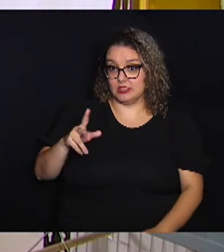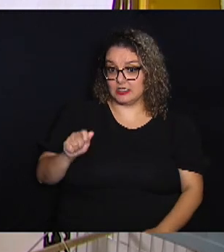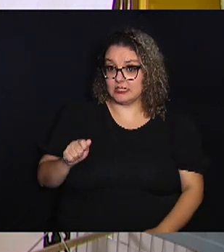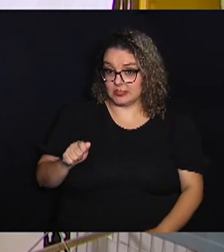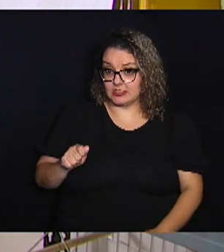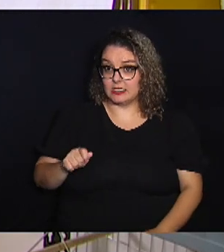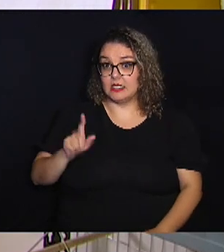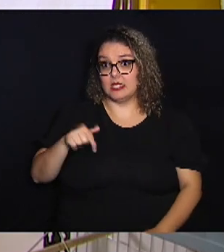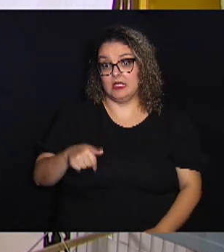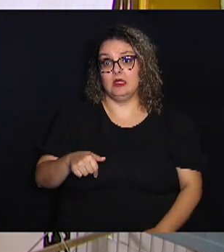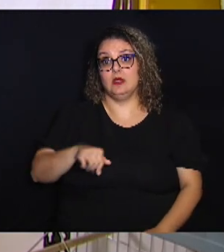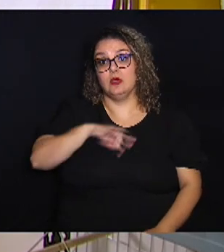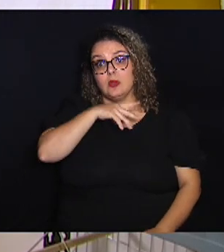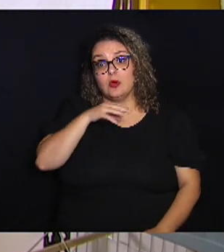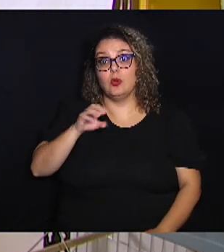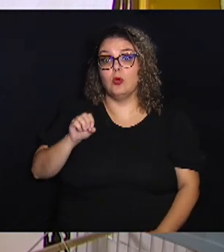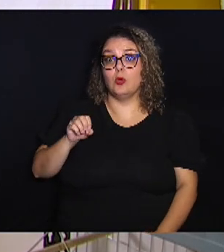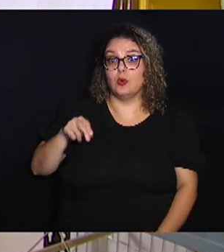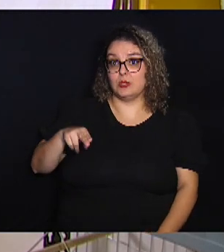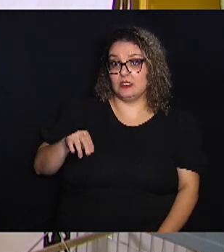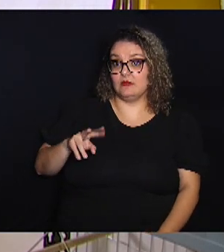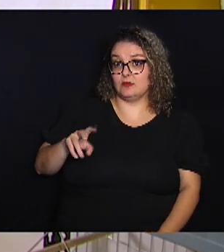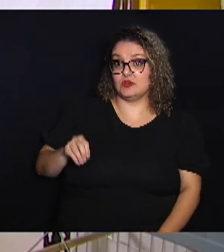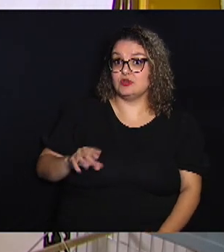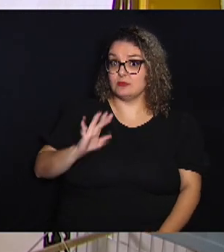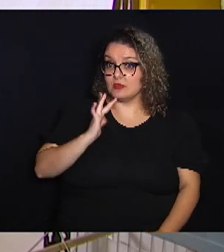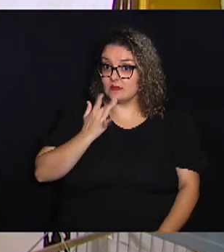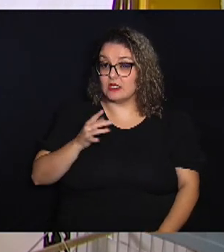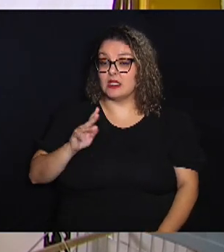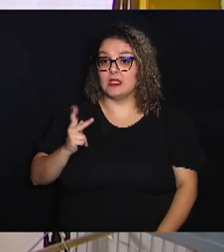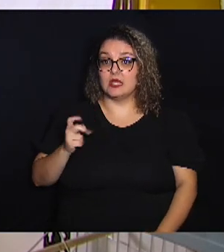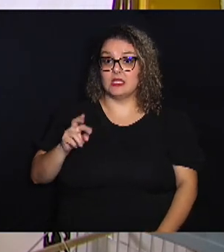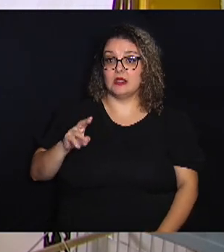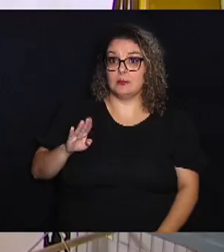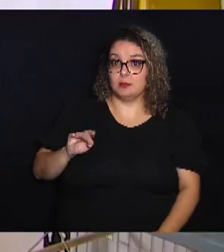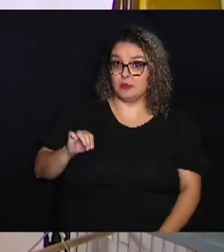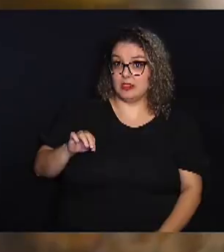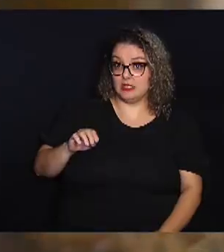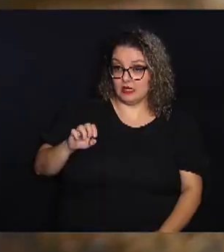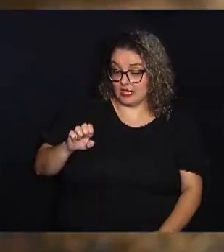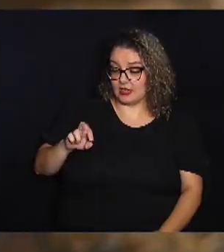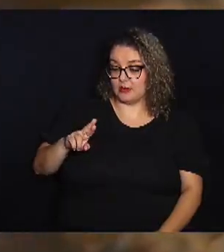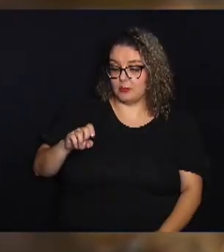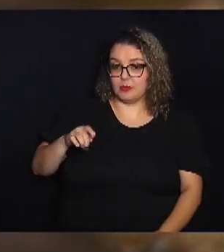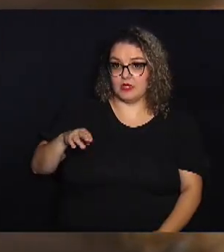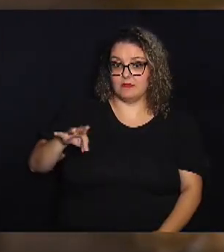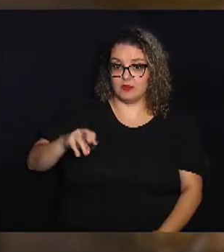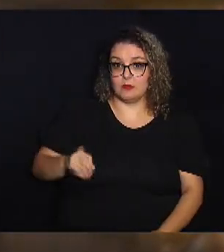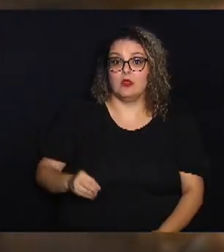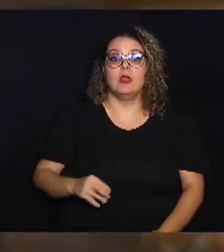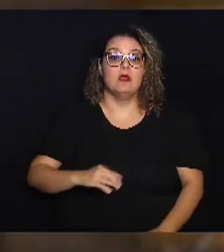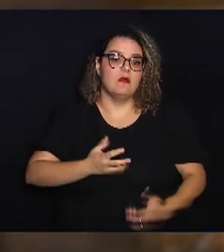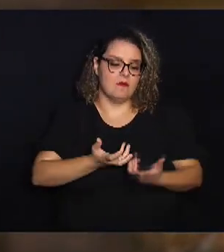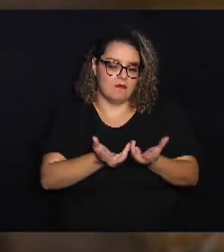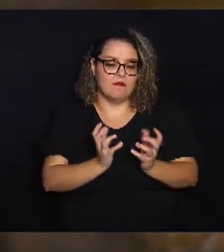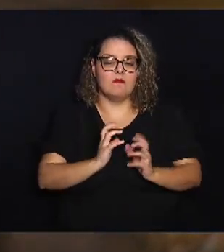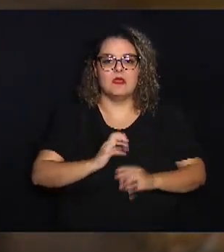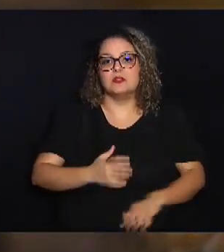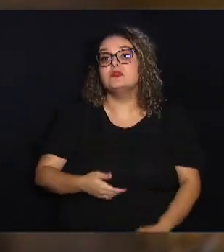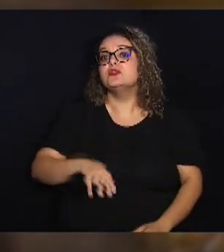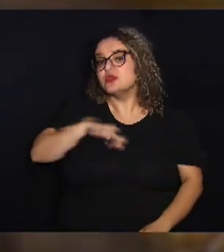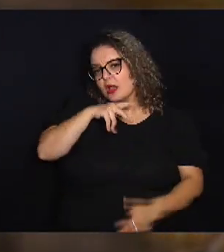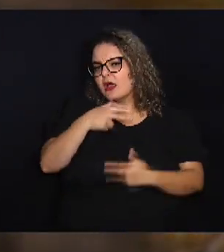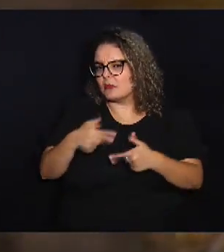são animais onívoros de preferências herbívoras. Então eles comem tanto proteína de origem vegetal quanto proteína de origem animal, mas